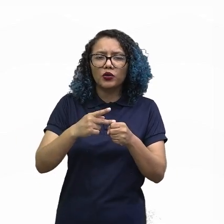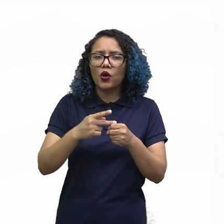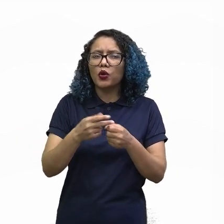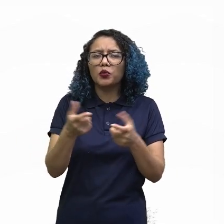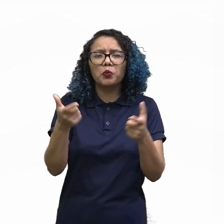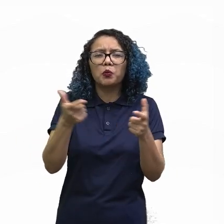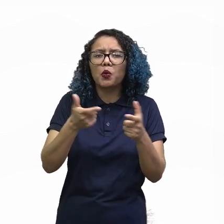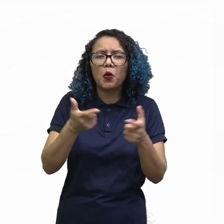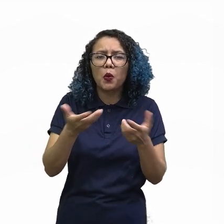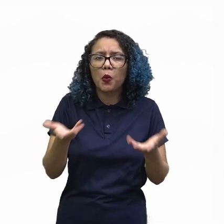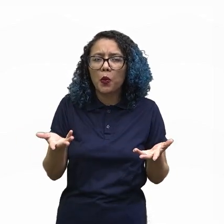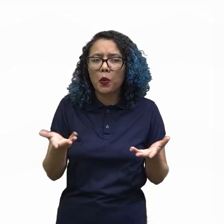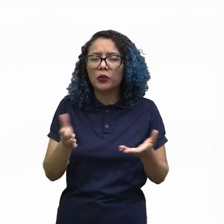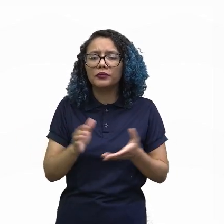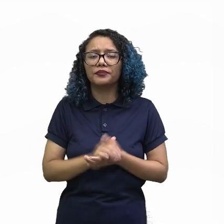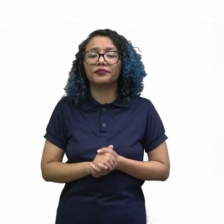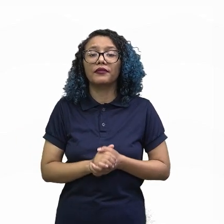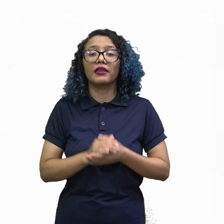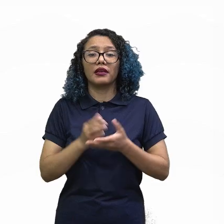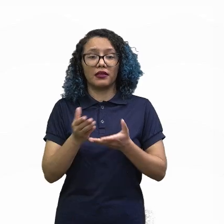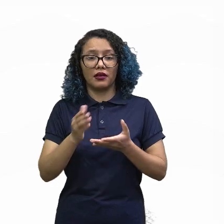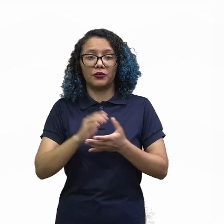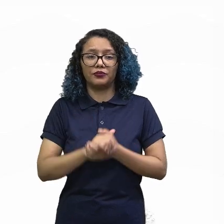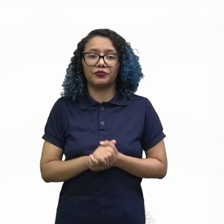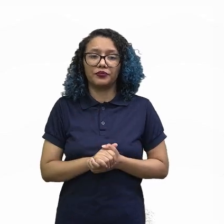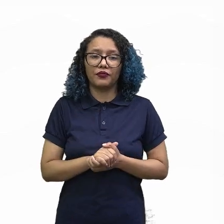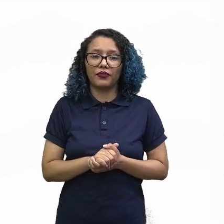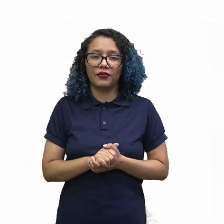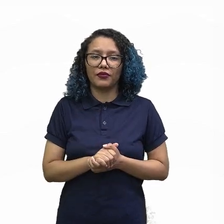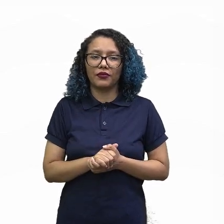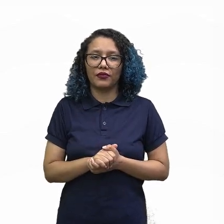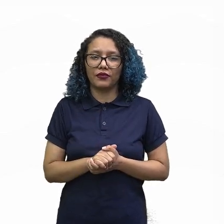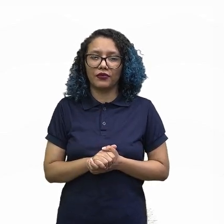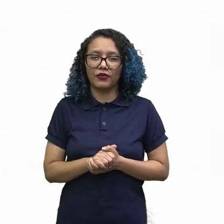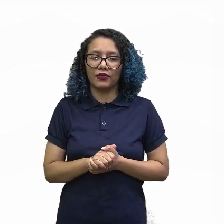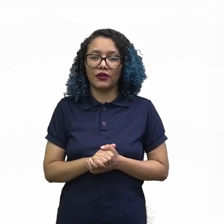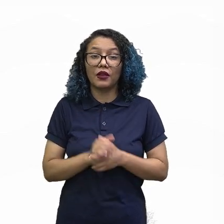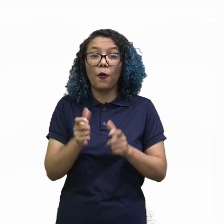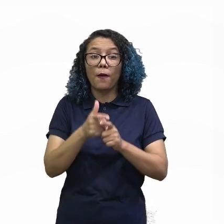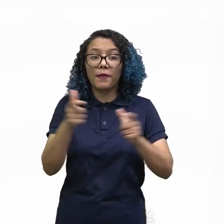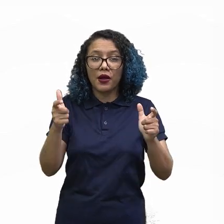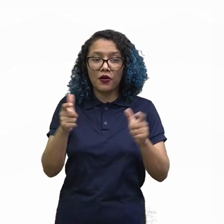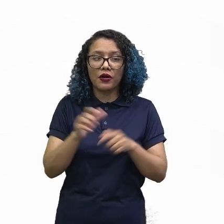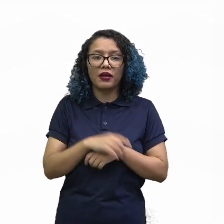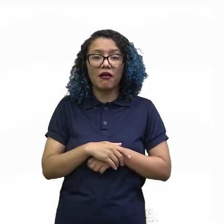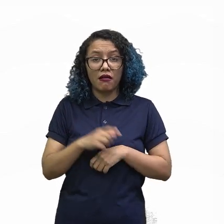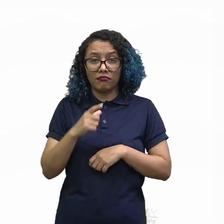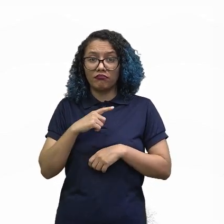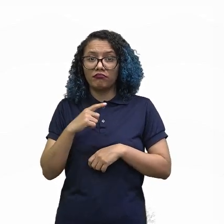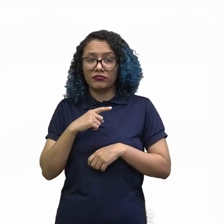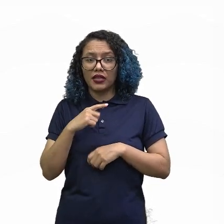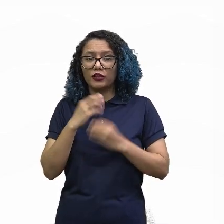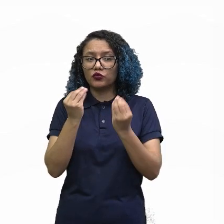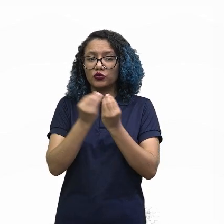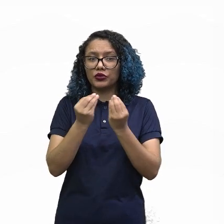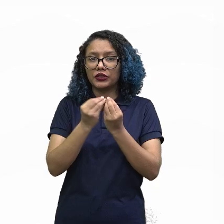Né? Esse composto, na sua maioria, são formados por hidrocarbonetos,